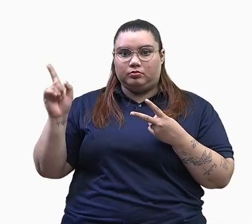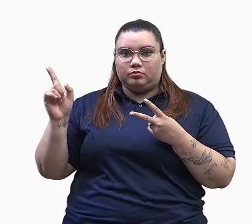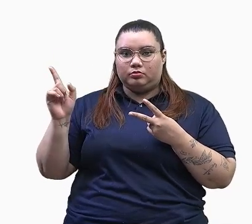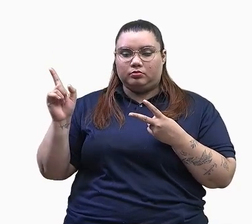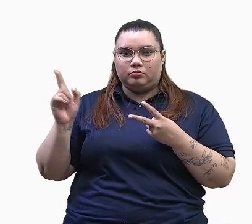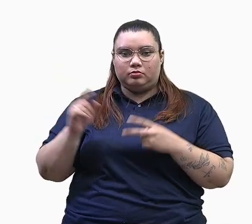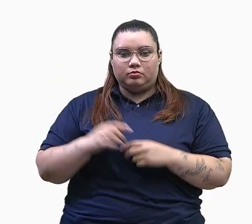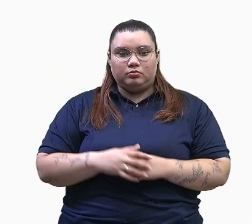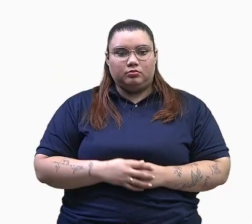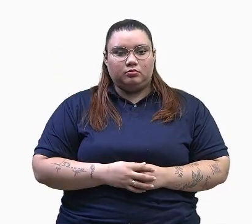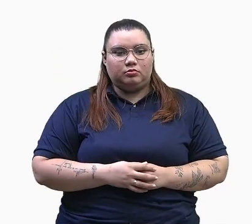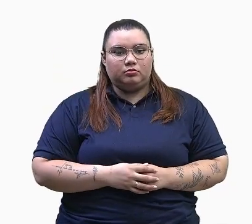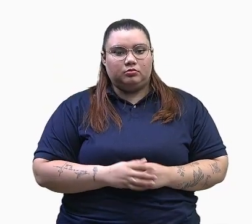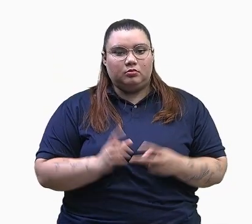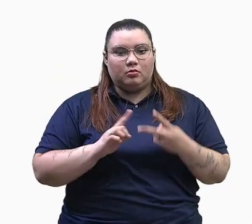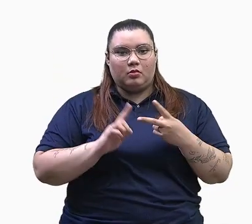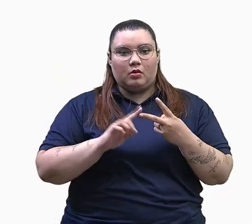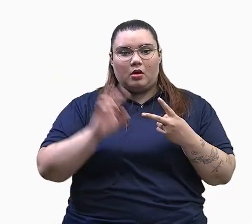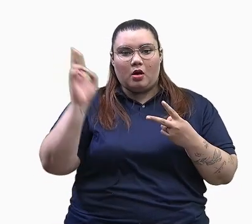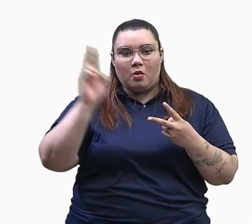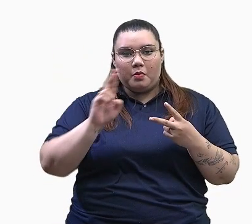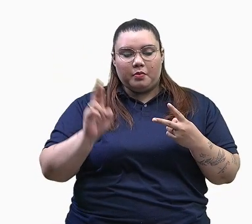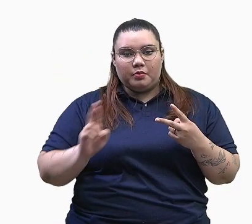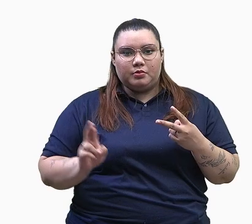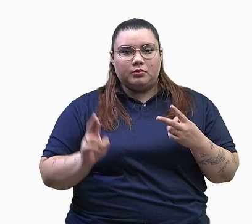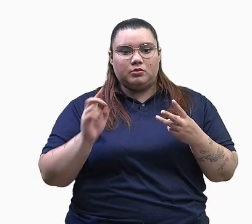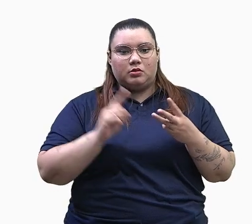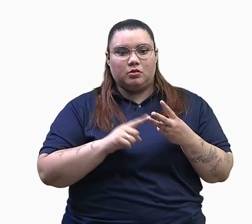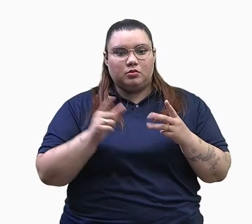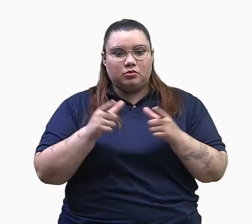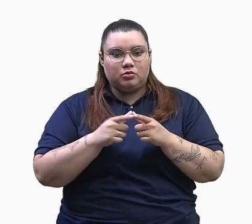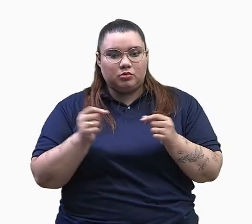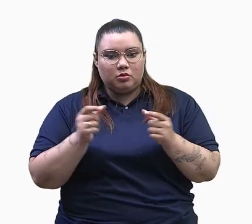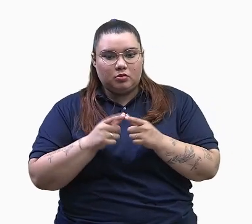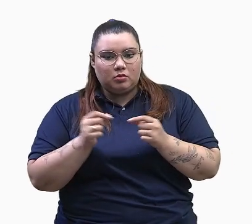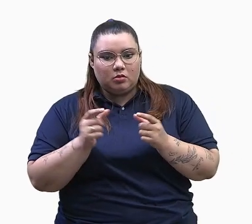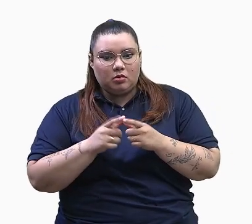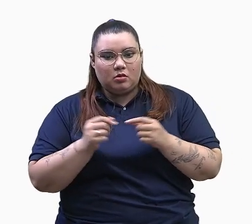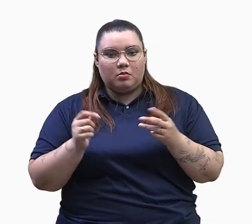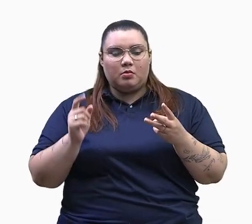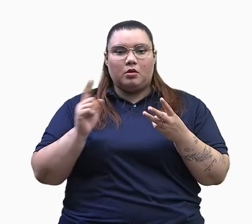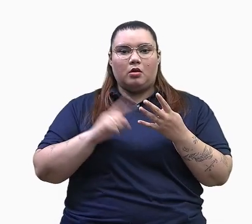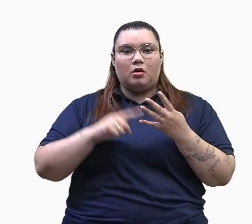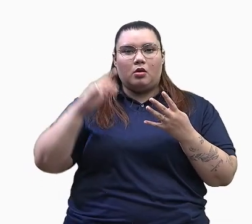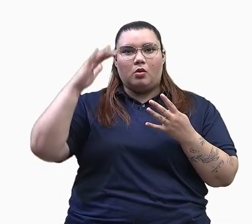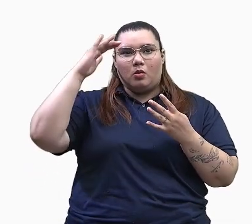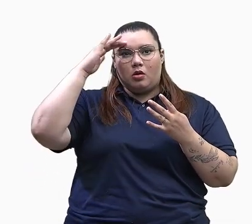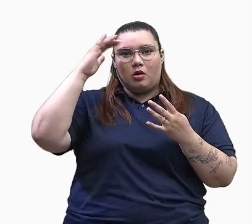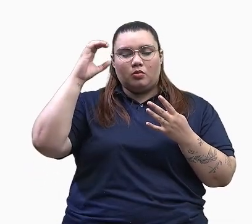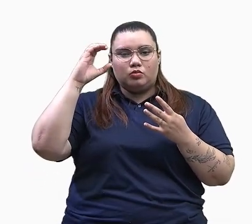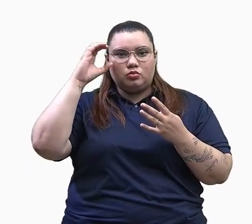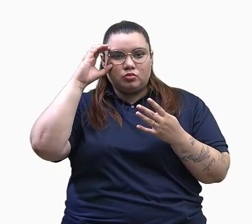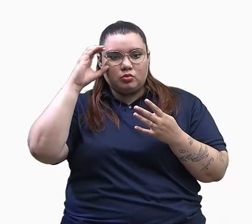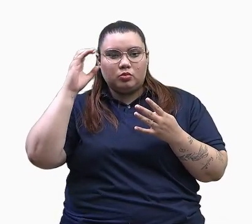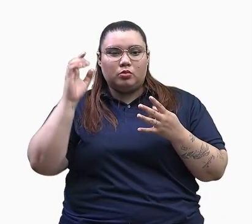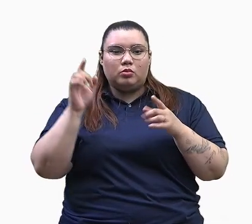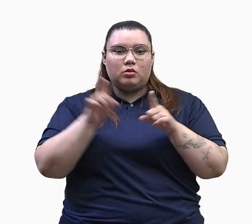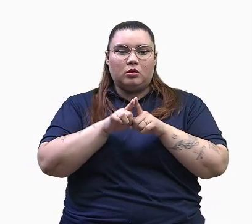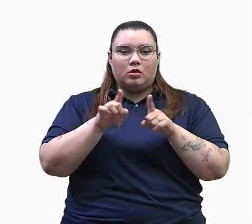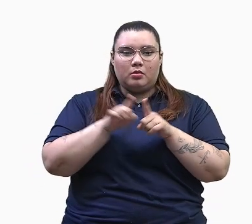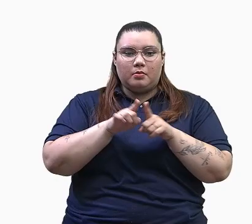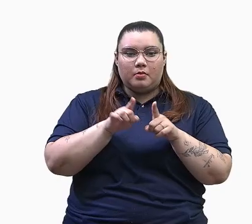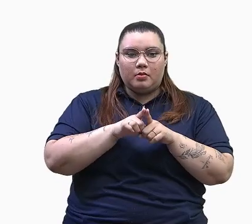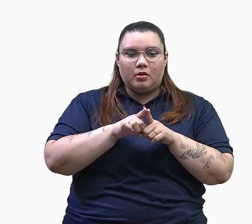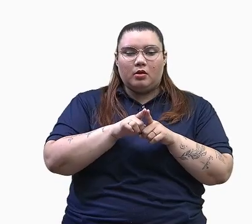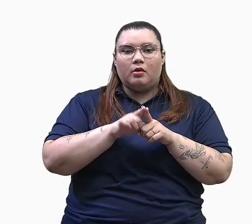destaque a Rússia. Nós temos também ali o Japão, a Coreia do Sul e no continente europeu nós temos o